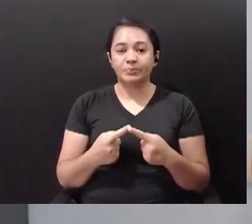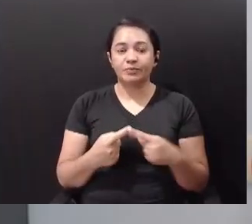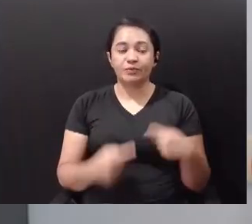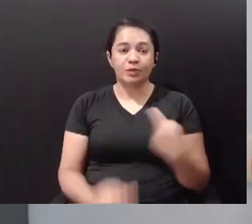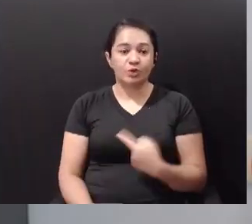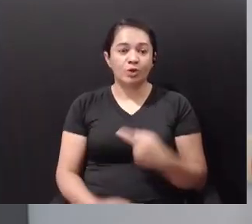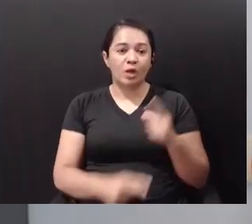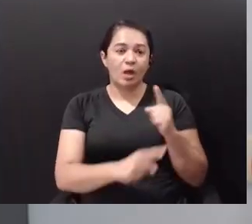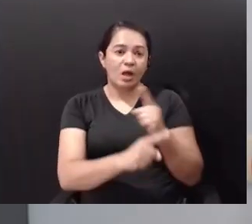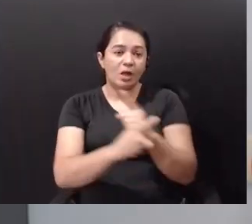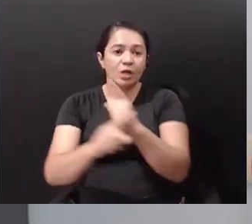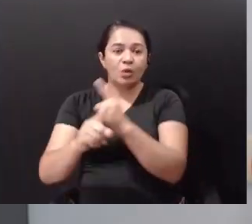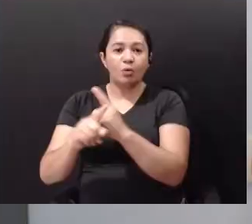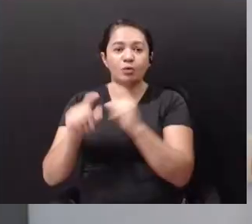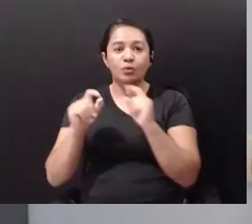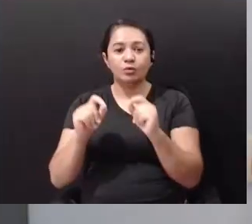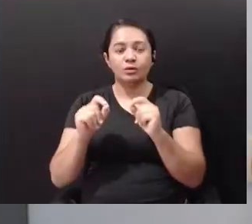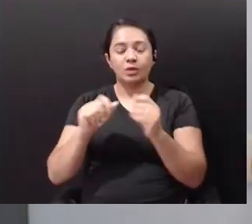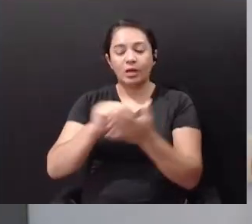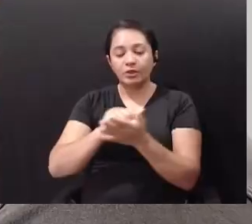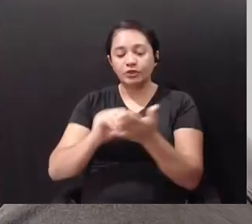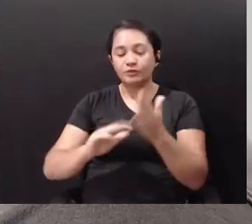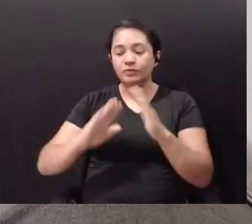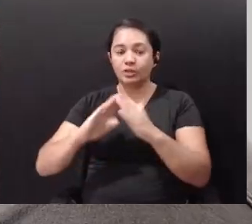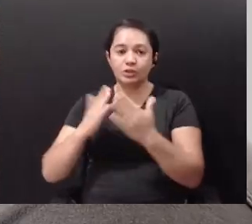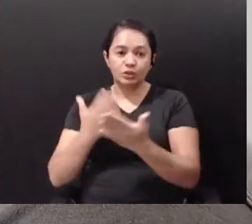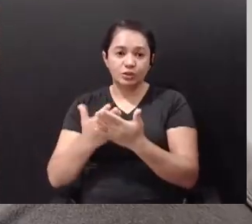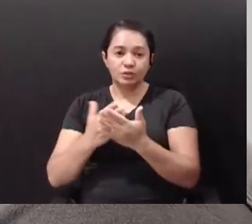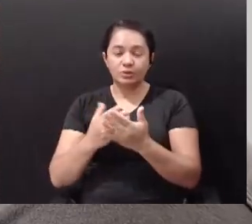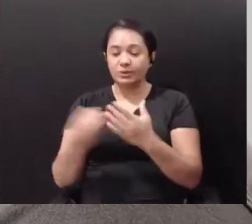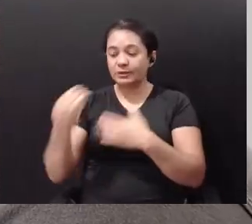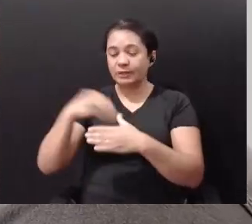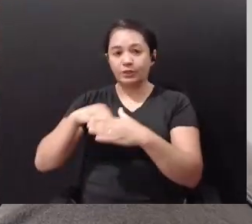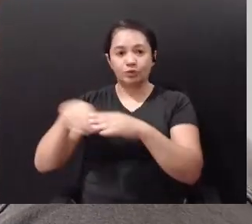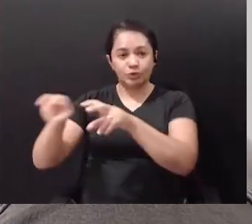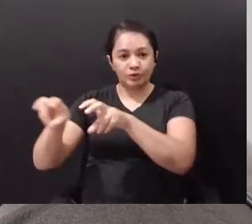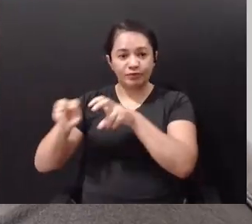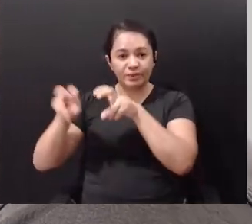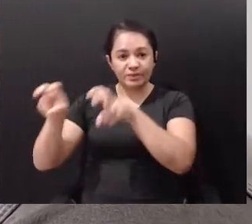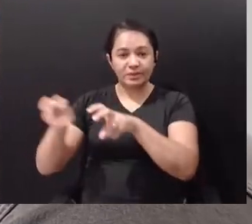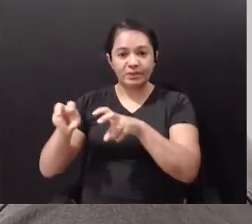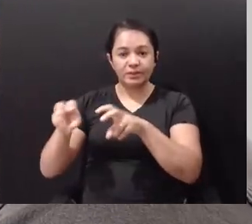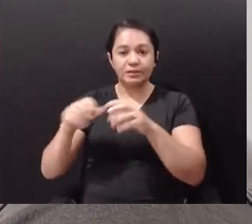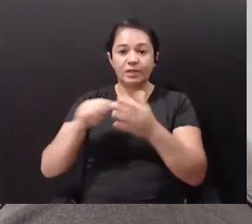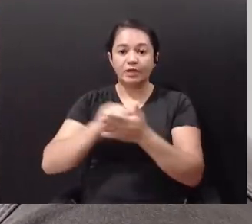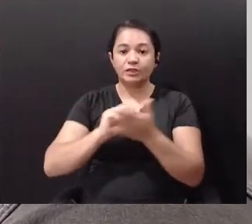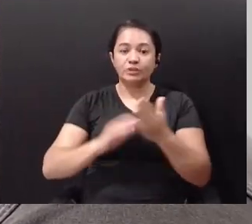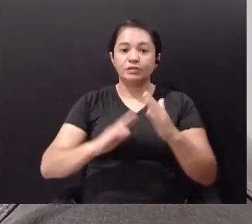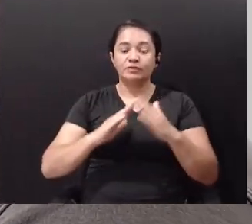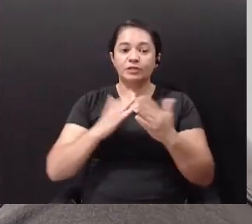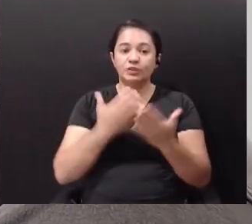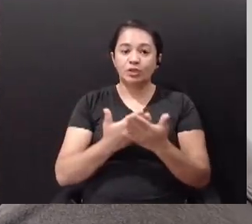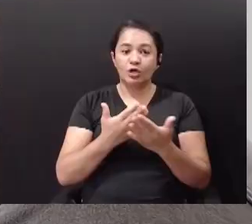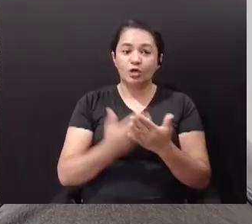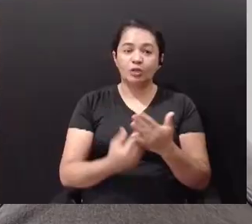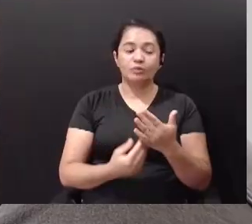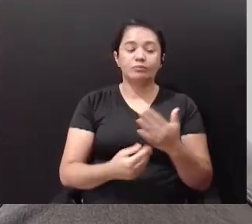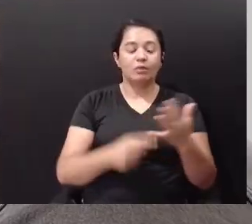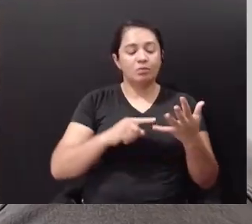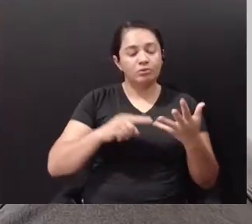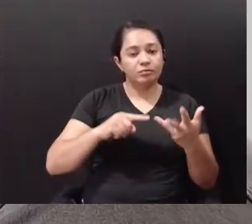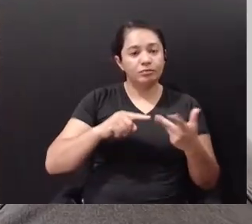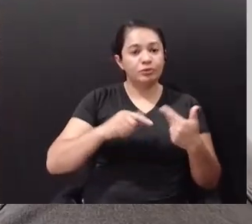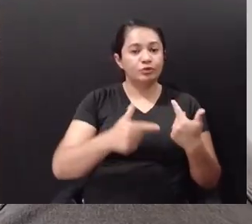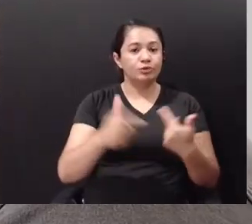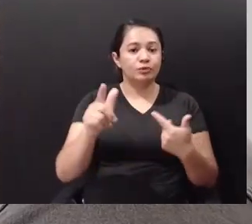realmente atividades escolares em fazendas, atividades escolares próprias, colégios internos e assim por diante.